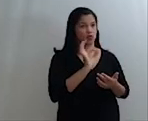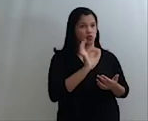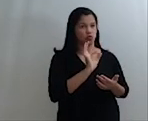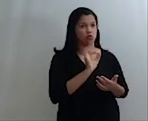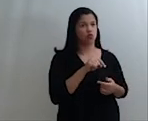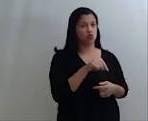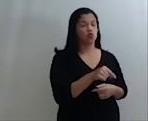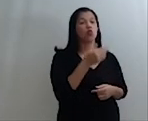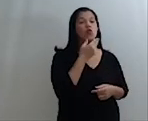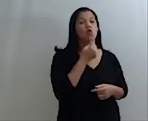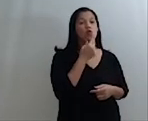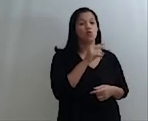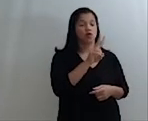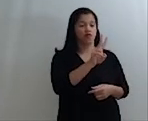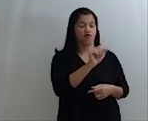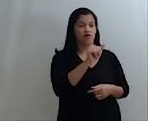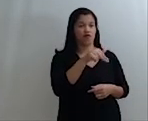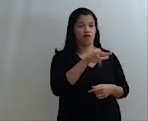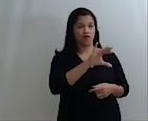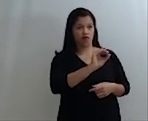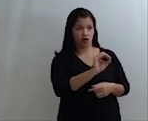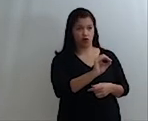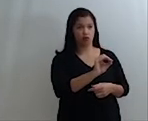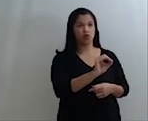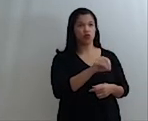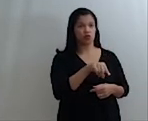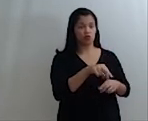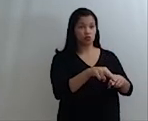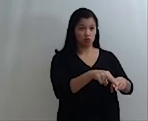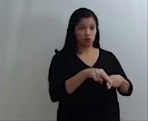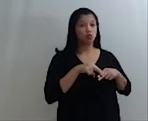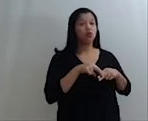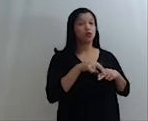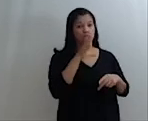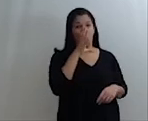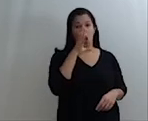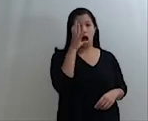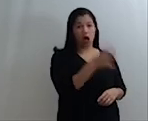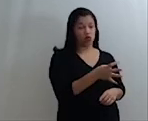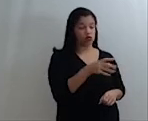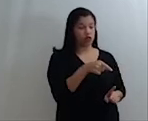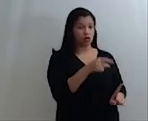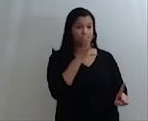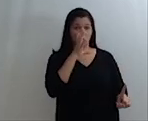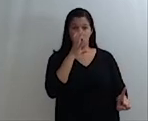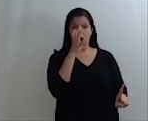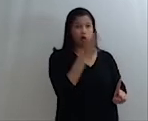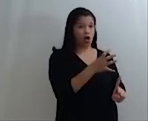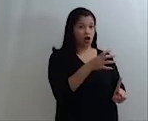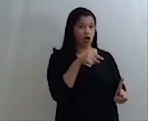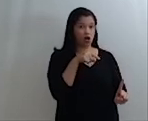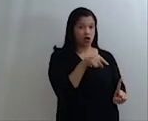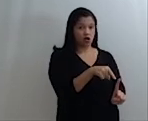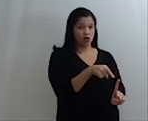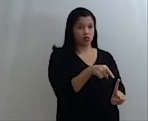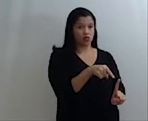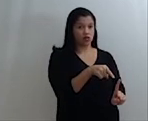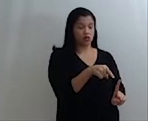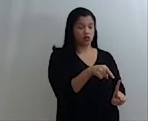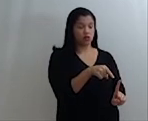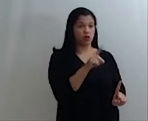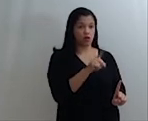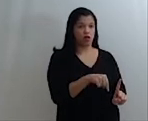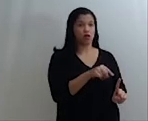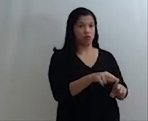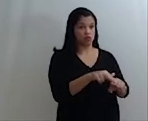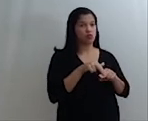vâo e esse é o a razão de a gente eh vir aqui hoje ao Superior Tribunal de Justiça para fazer a